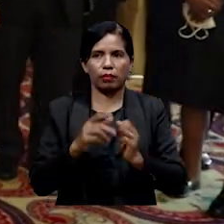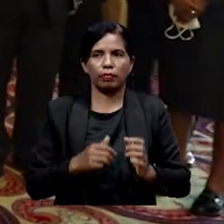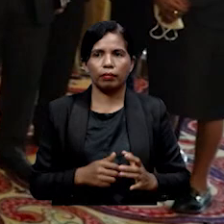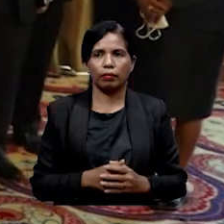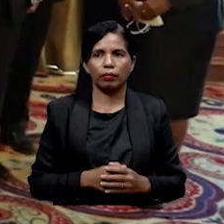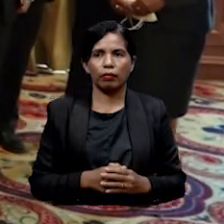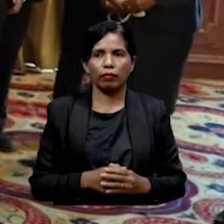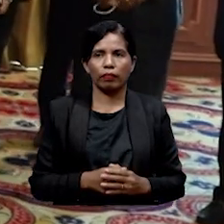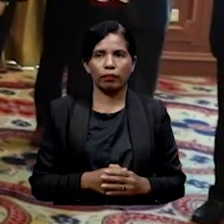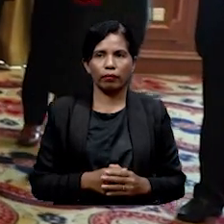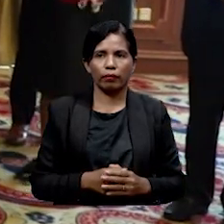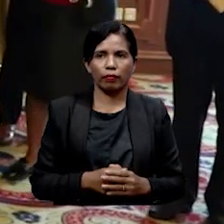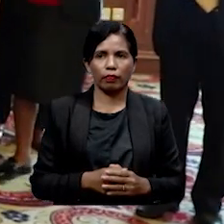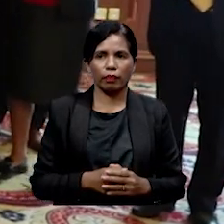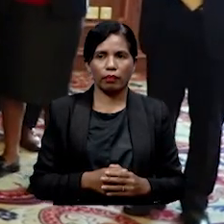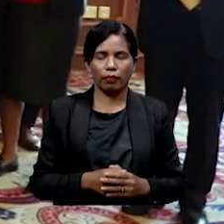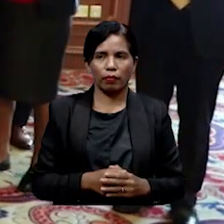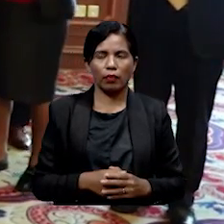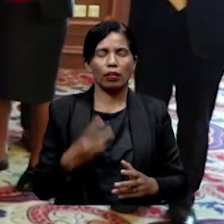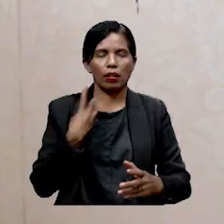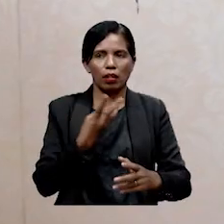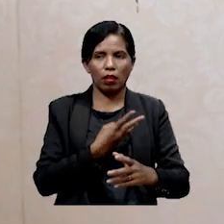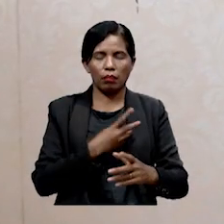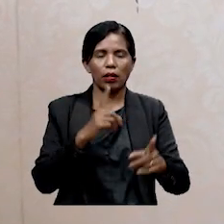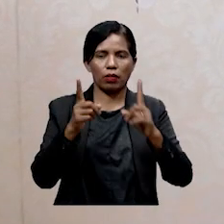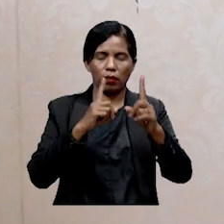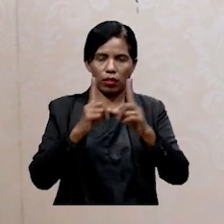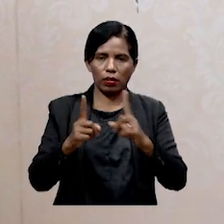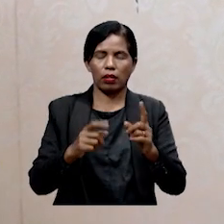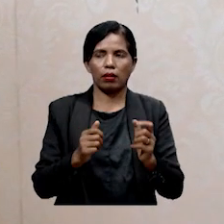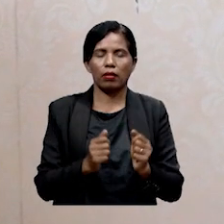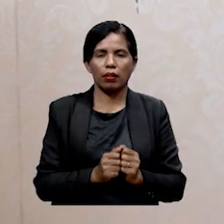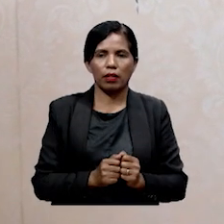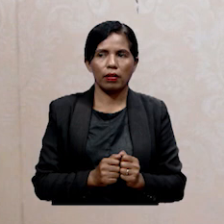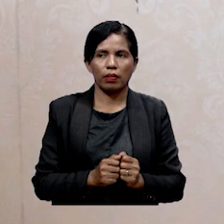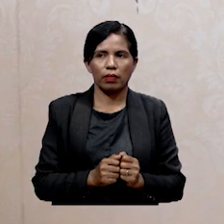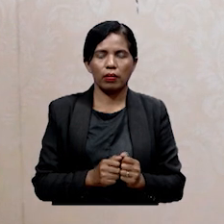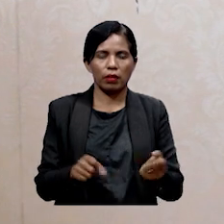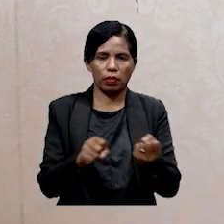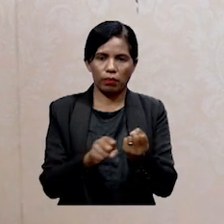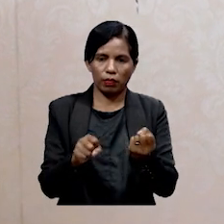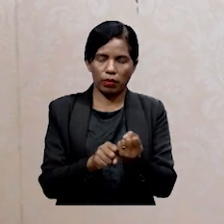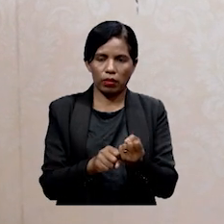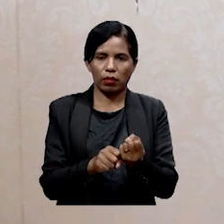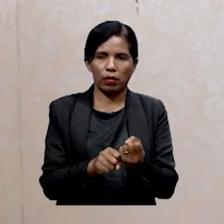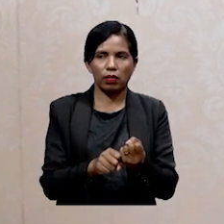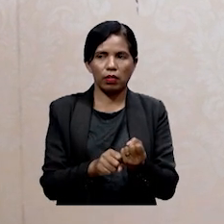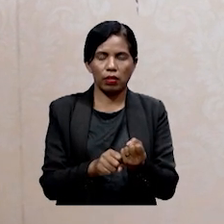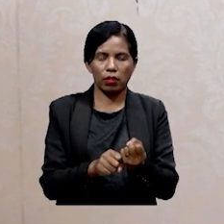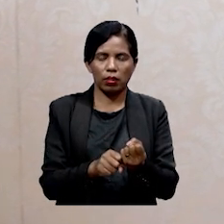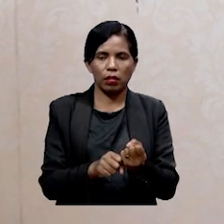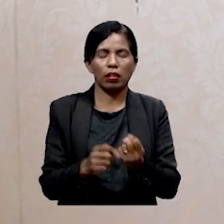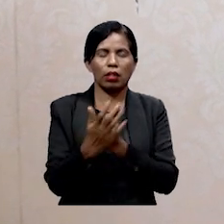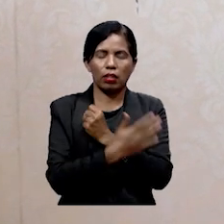E assuntos sendo que nebem a minha kulia mos ba apoio Brunei e